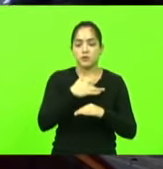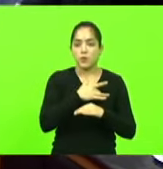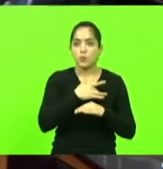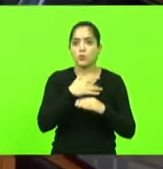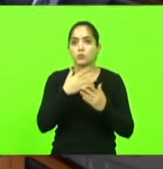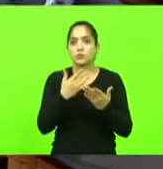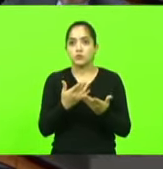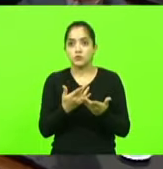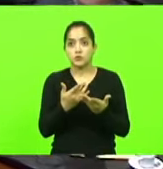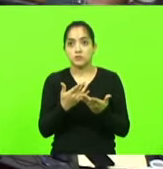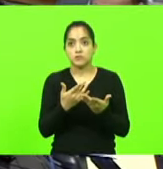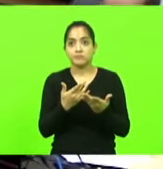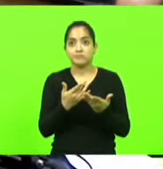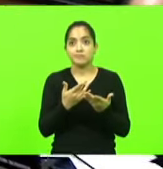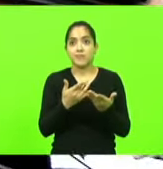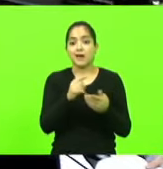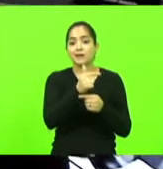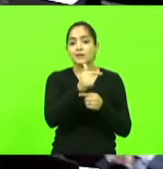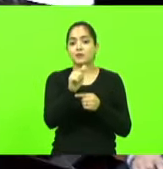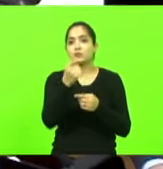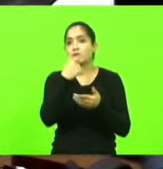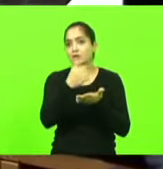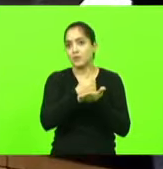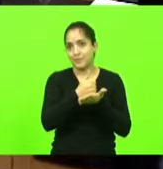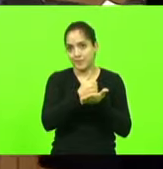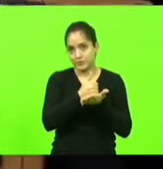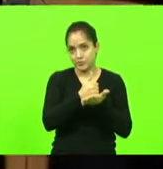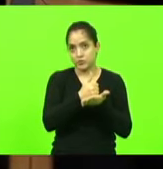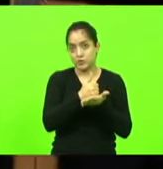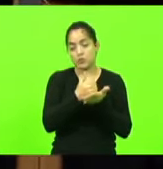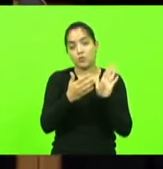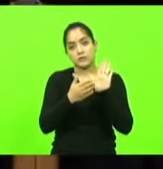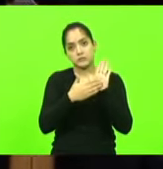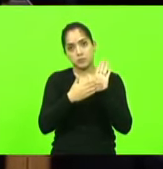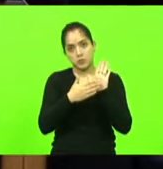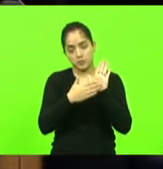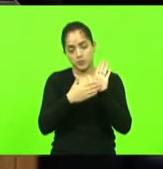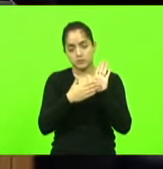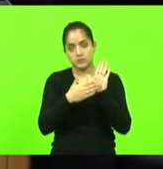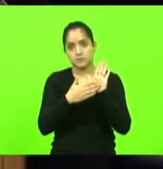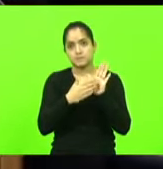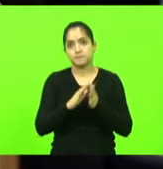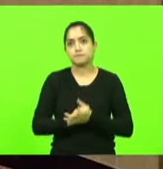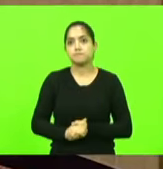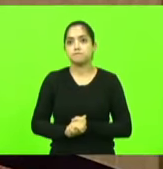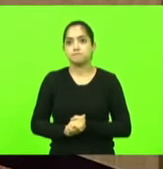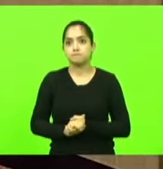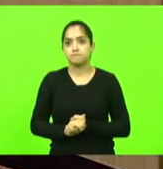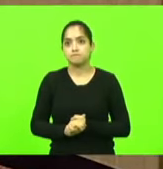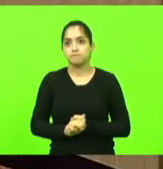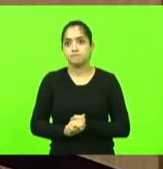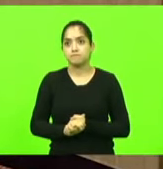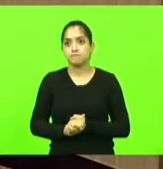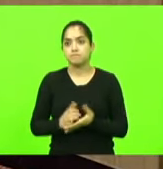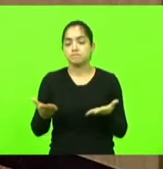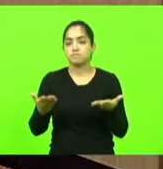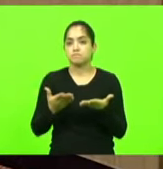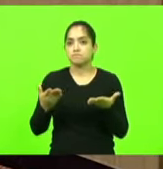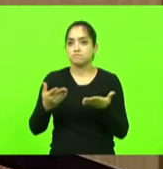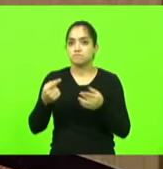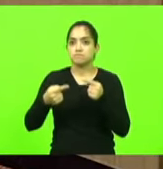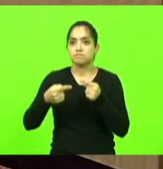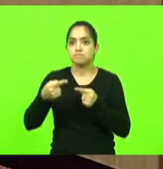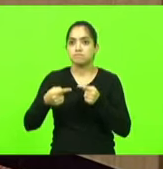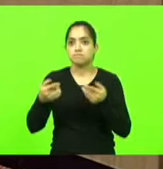a indisponibilidade do medicamento. Essa é a proposta e o teor do projeto. Não havendo mais quem queira